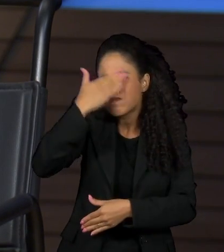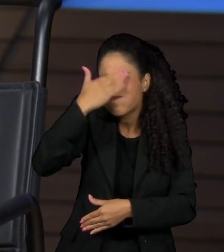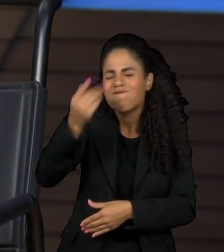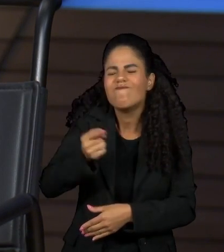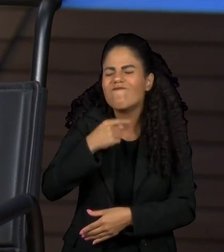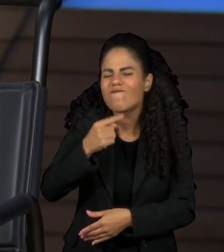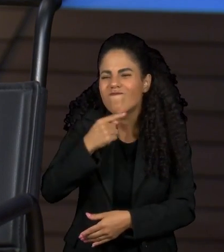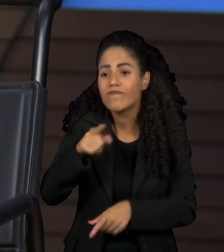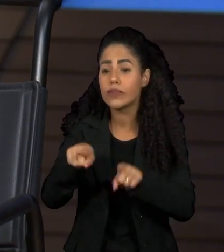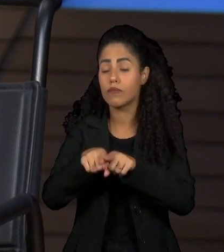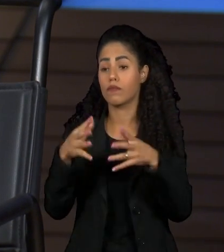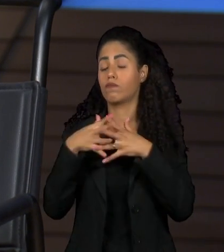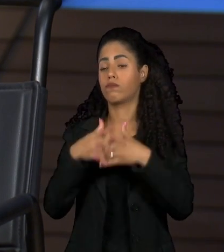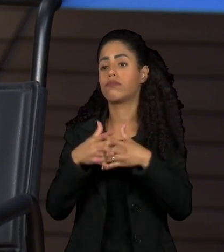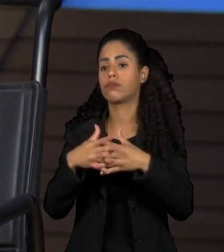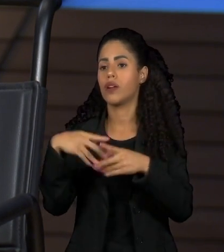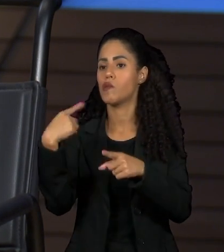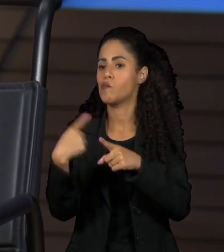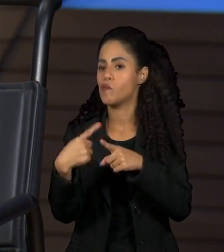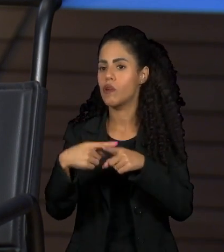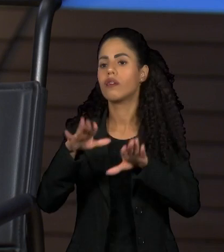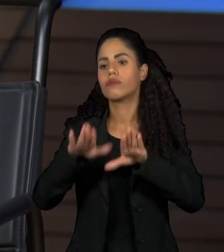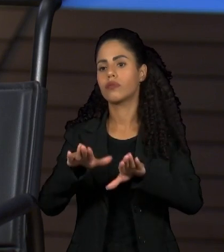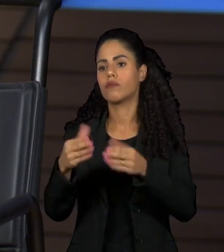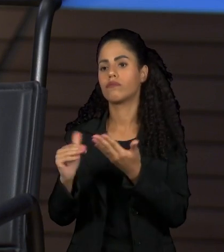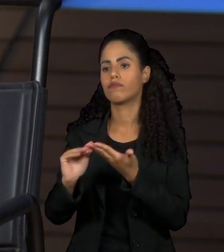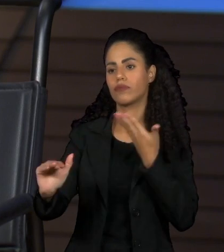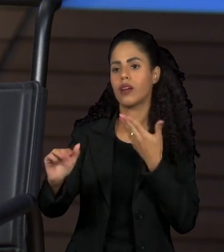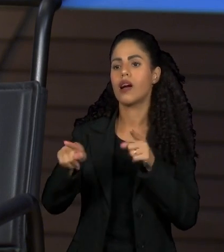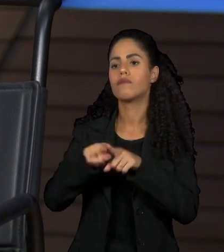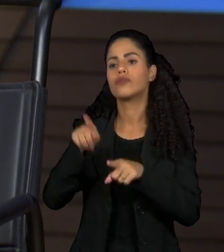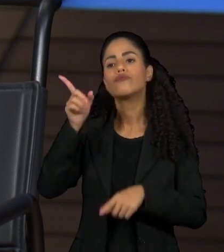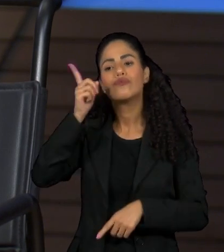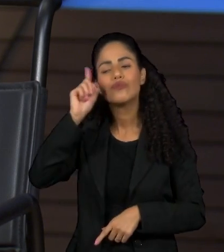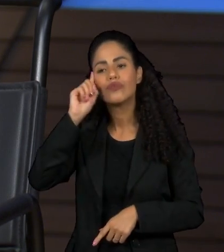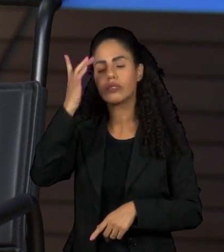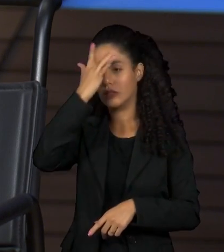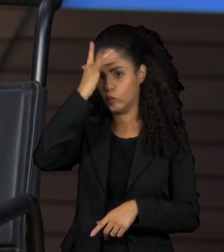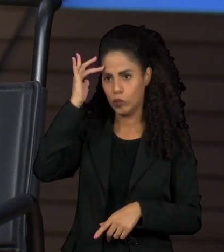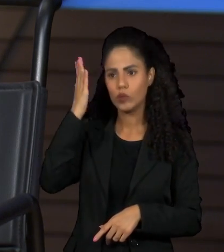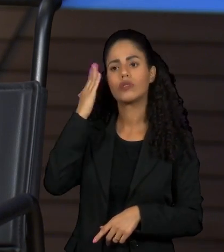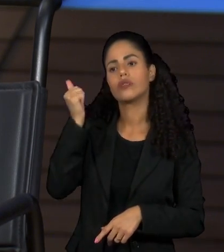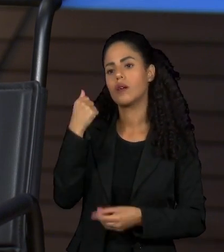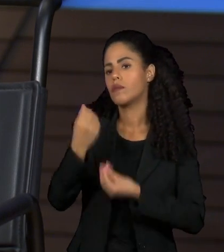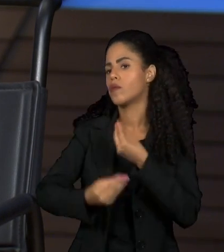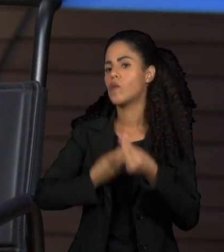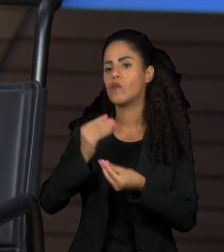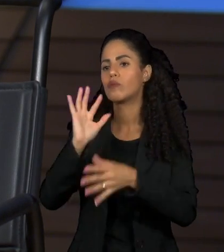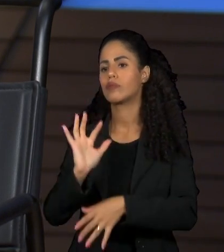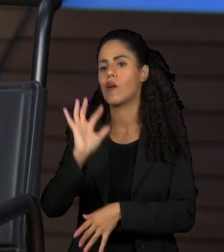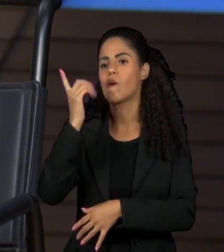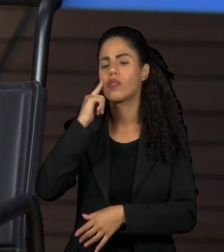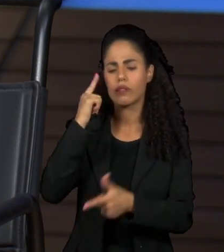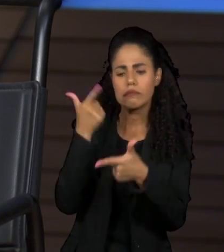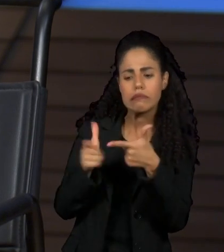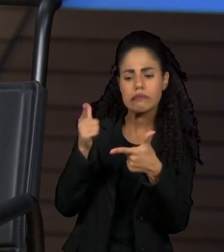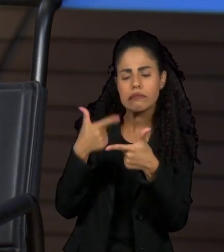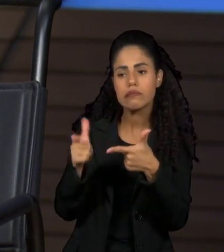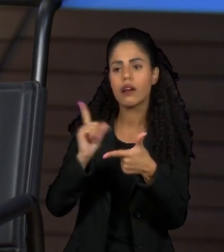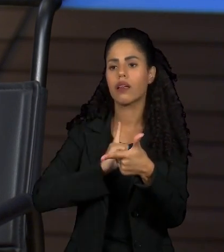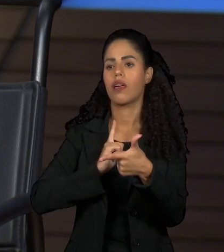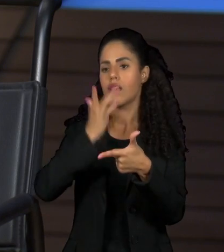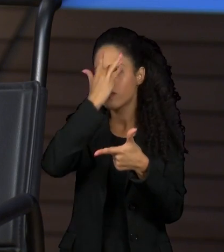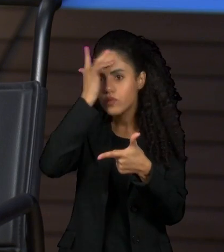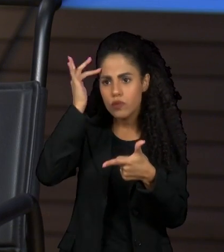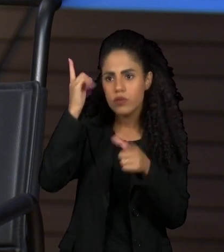bastante complicado, porque isso acaba afastando um pouco do cotidiano do consumidor, né? A gente vê muito isso quando a gente vê problemas, muitas vezes o consumidor